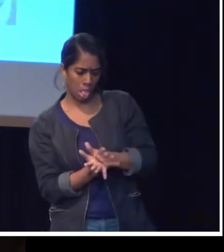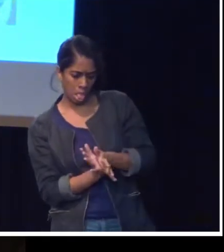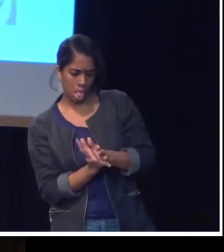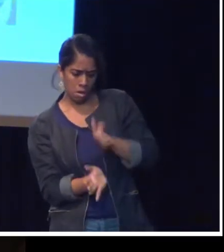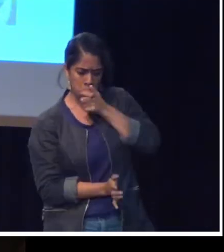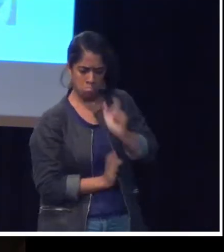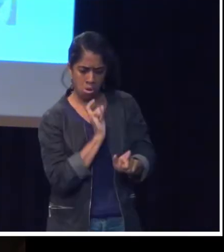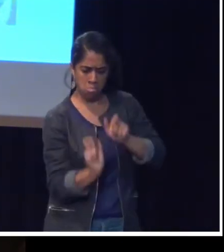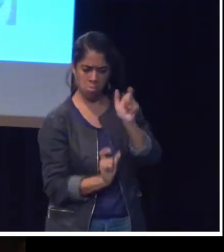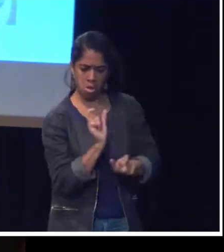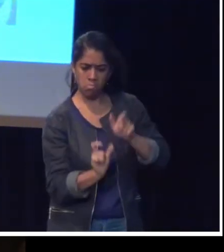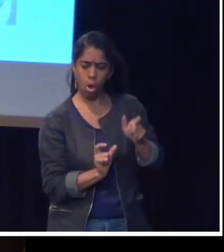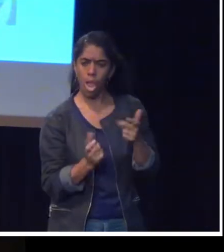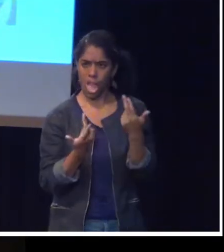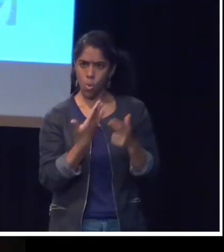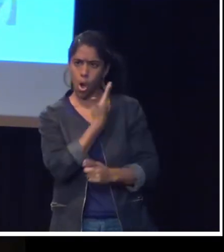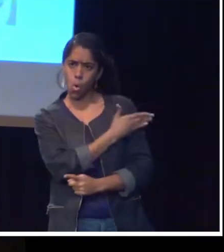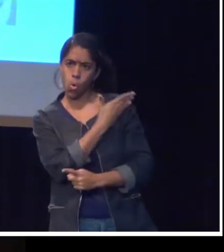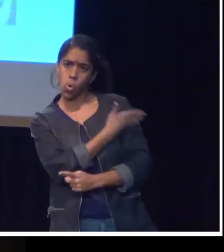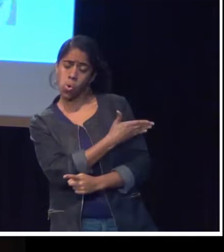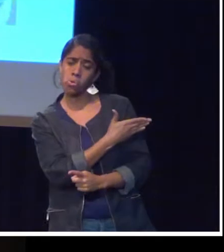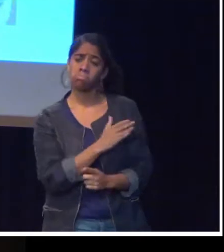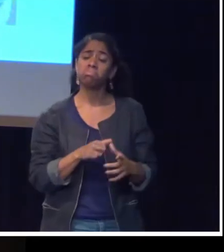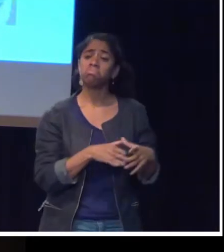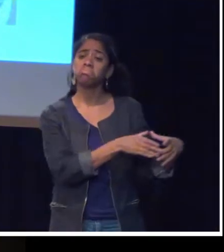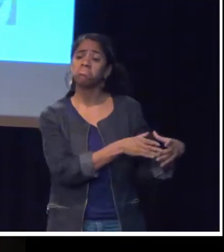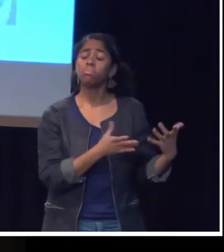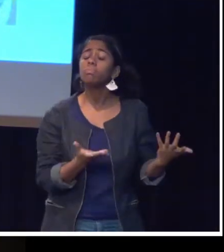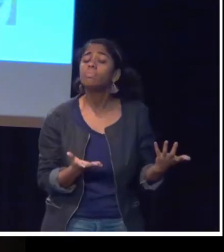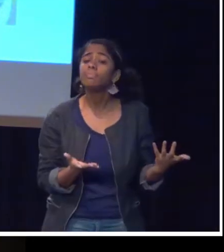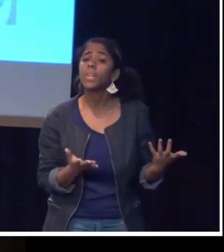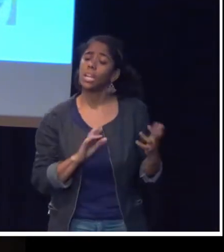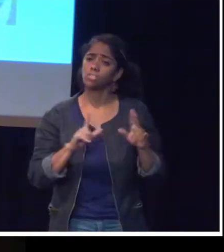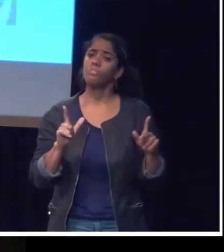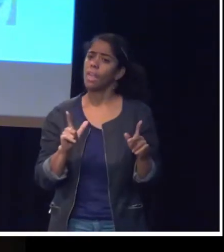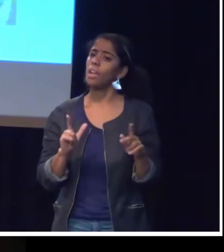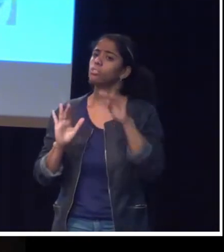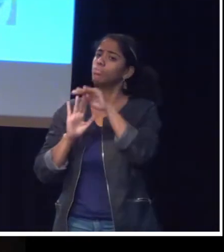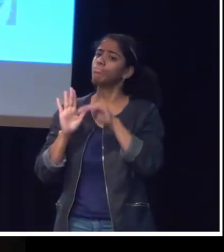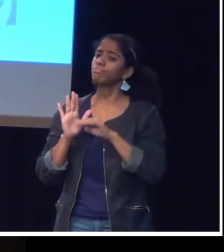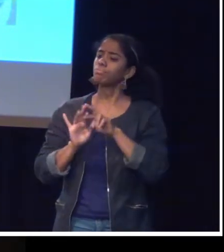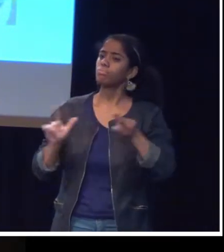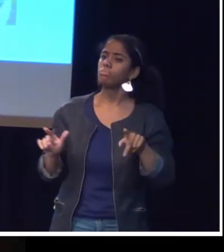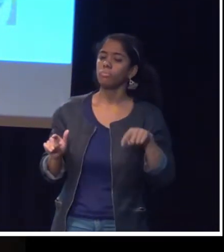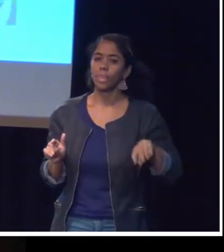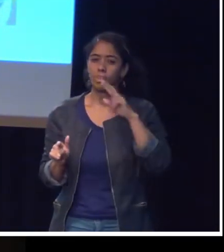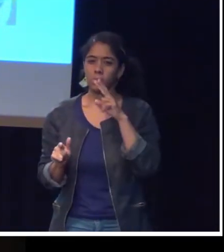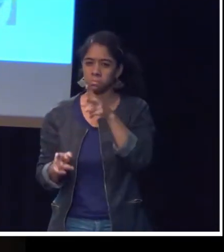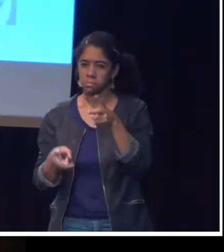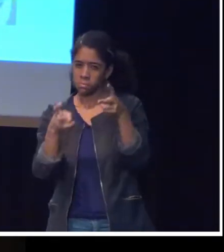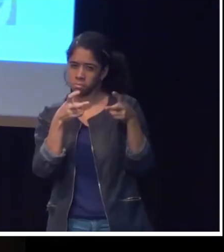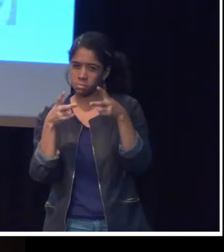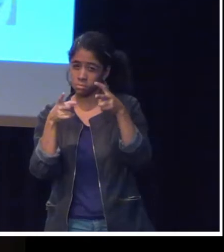é a mesma coisa que preconceito? Então, essas duas imagens já mostram aqui uma certa diferença. Aquele preconceito que você está olhando para o outro e